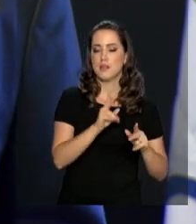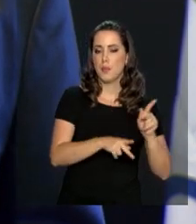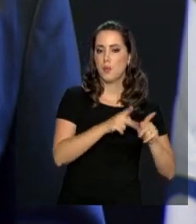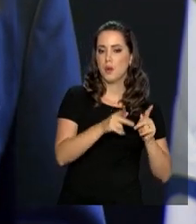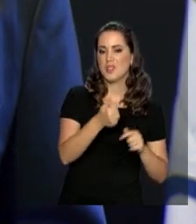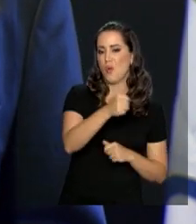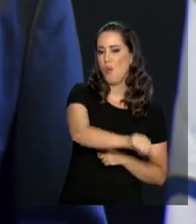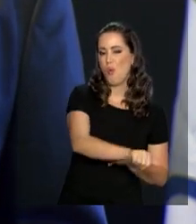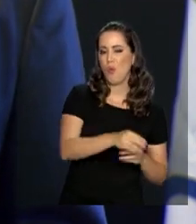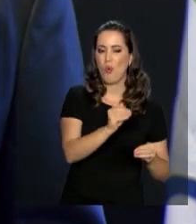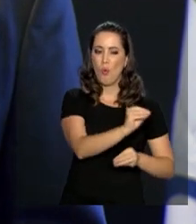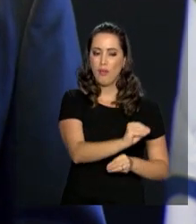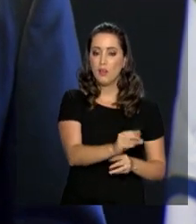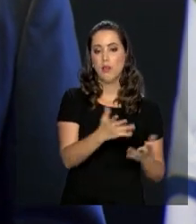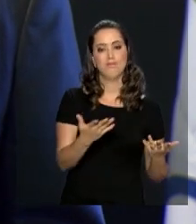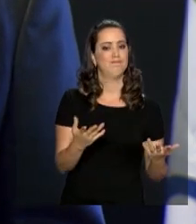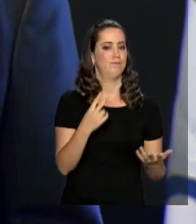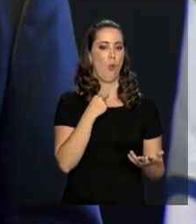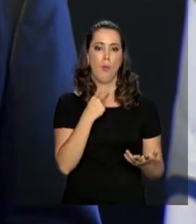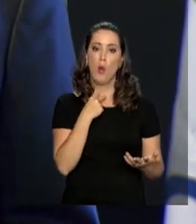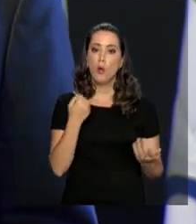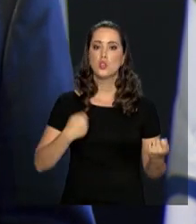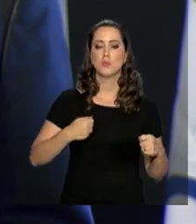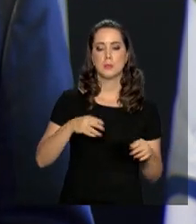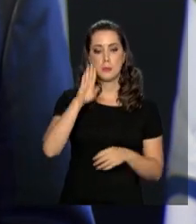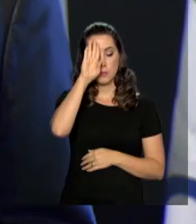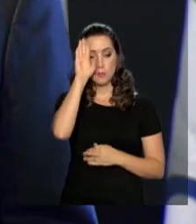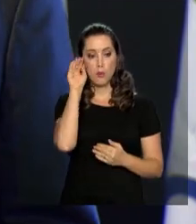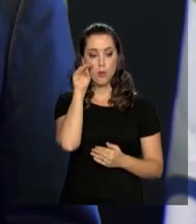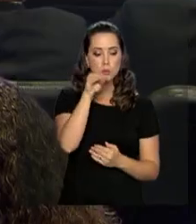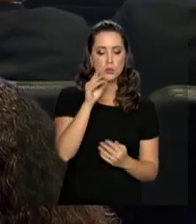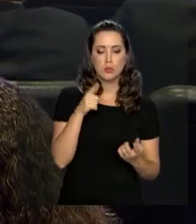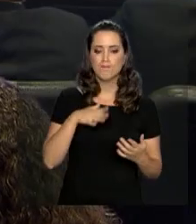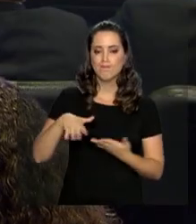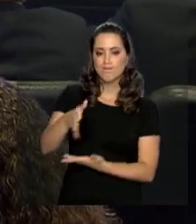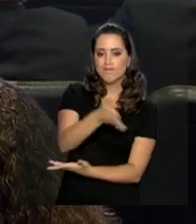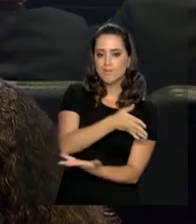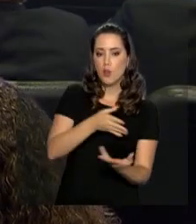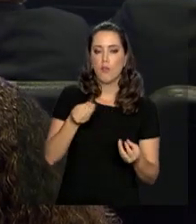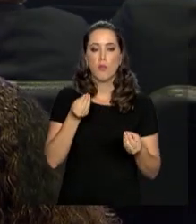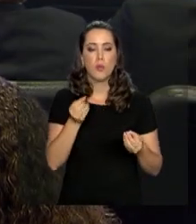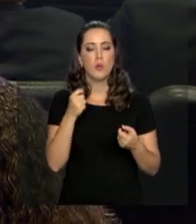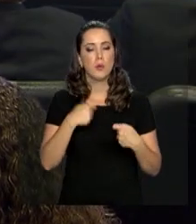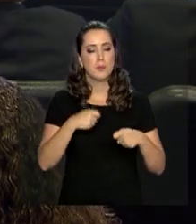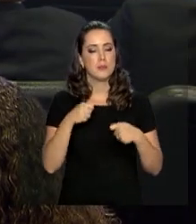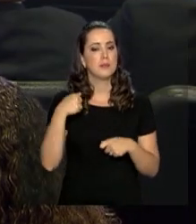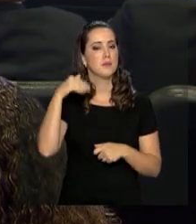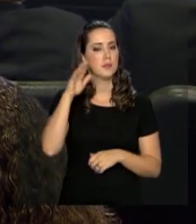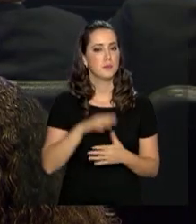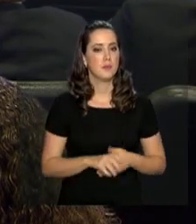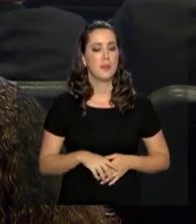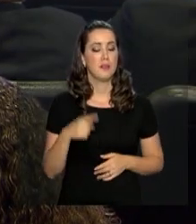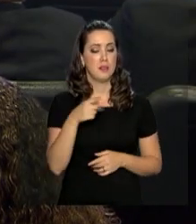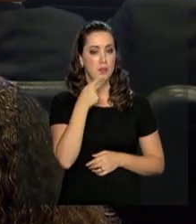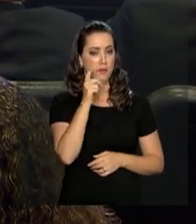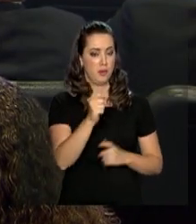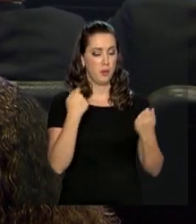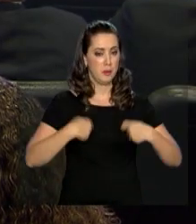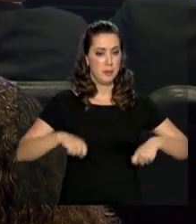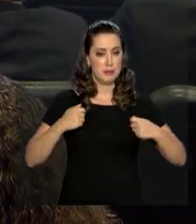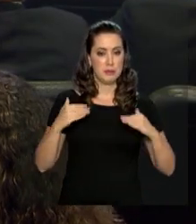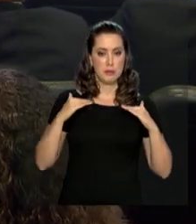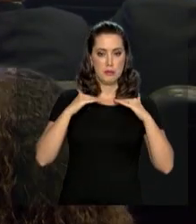a priorização dos gastos é fundamental o vice presidente eleito destacou também a necessidade de